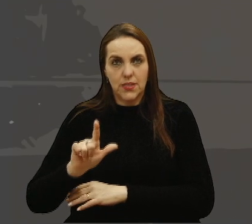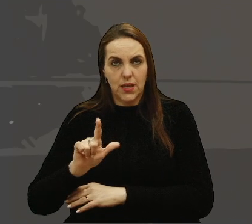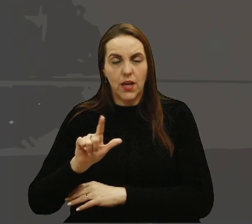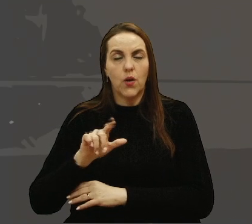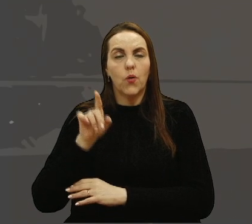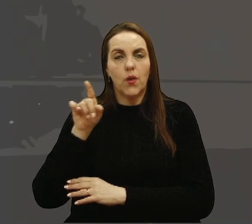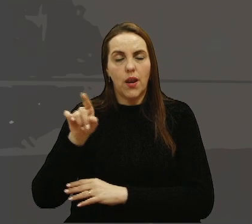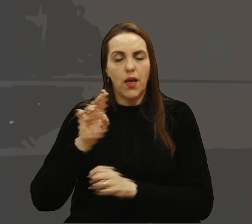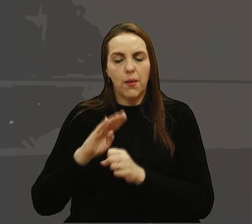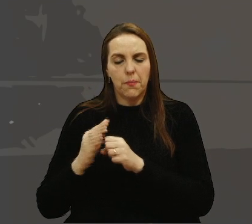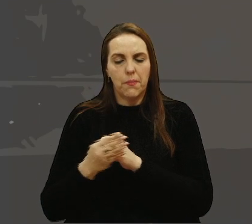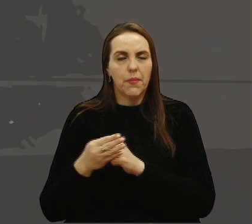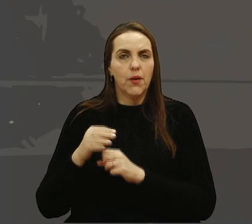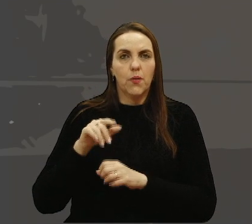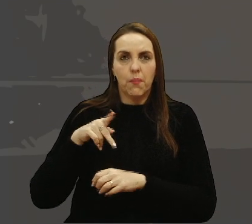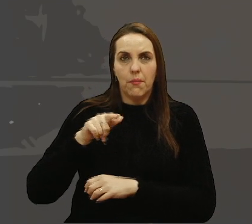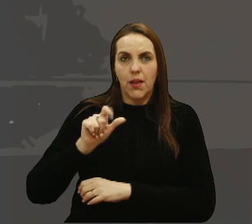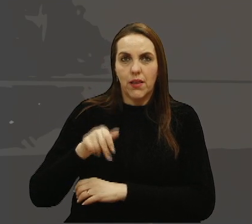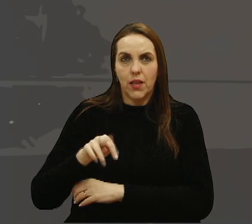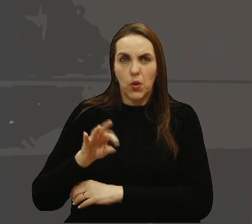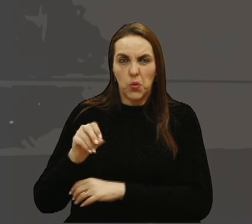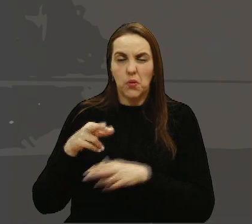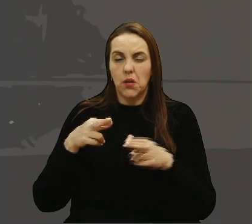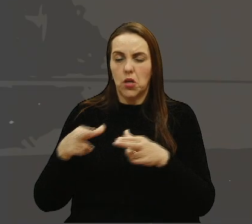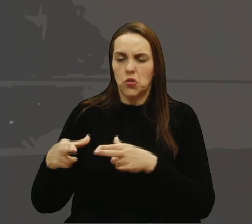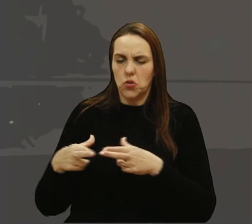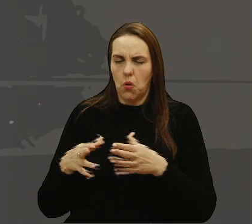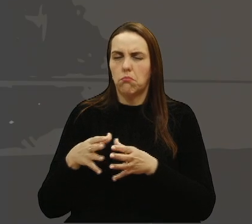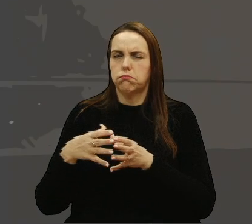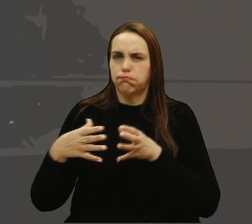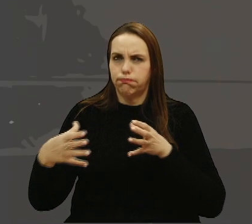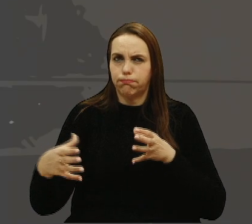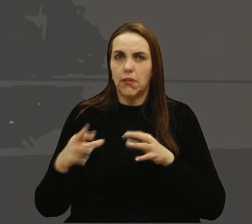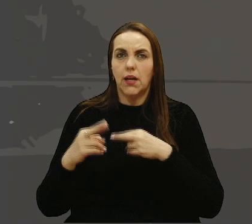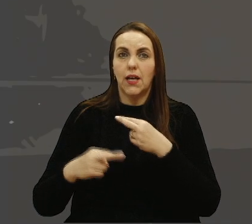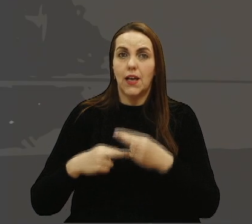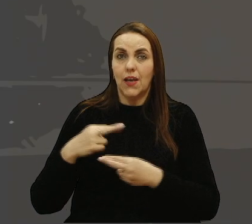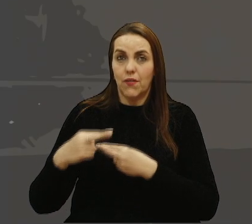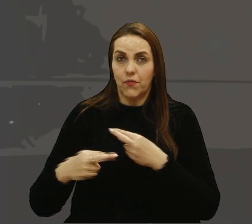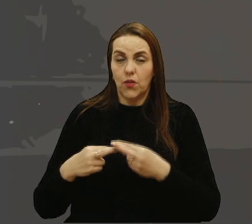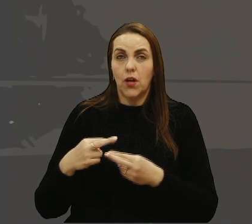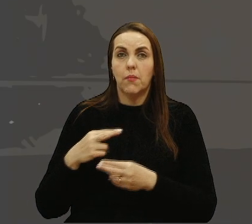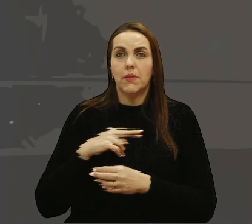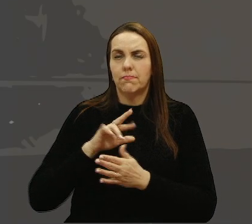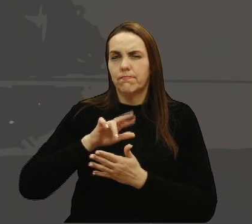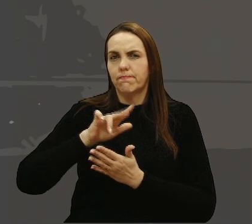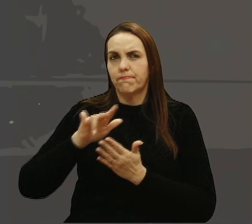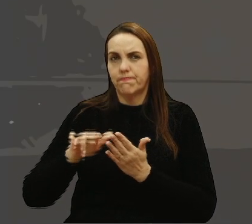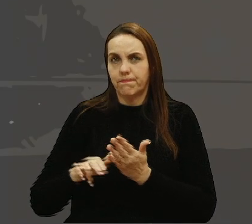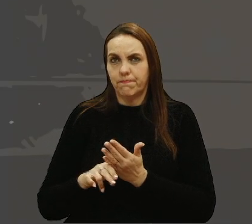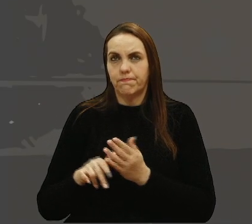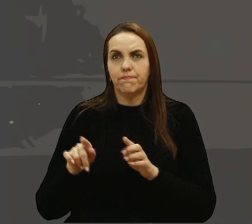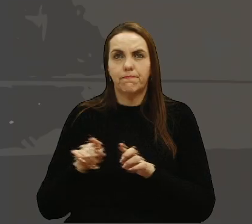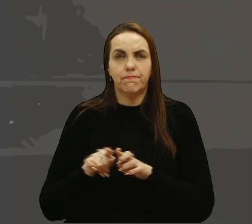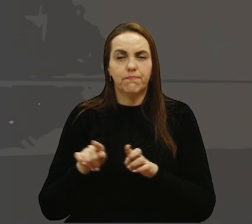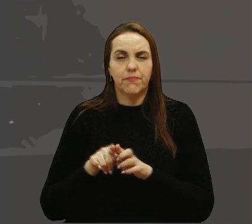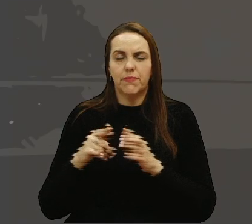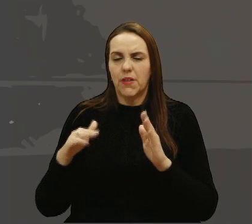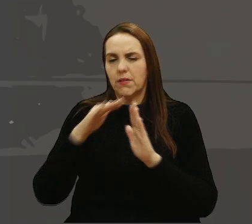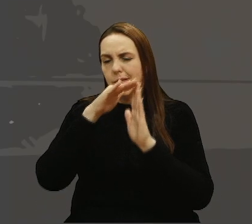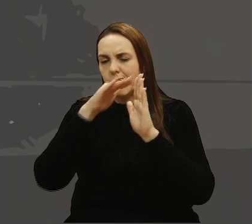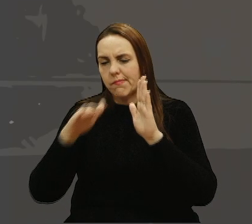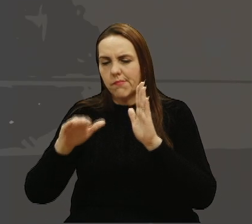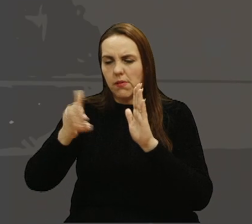uma grande região, estão aí previstas reformas diversas, como beirais, calhas,